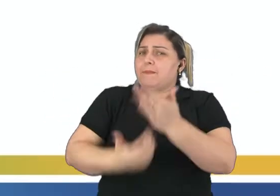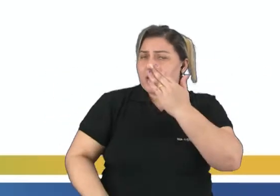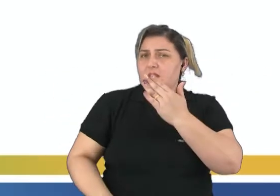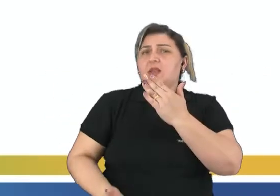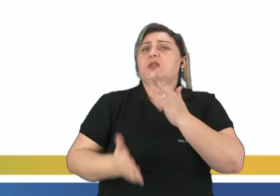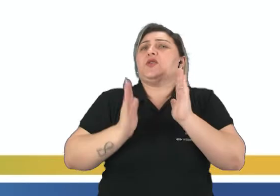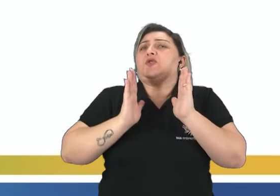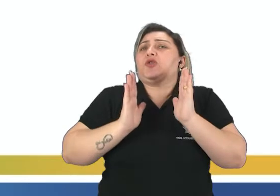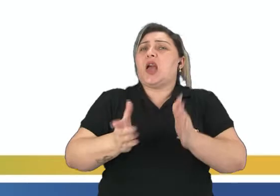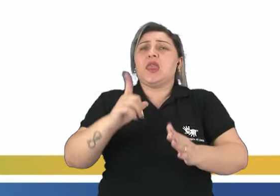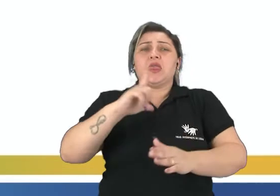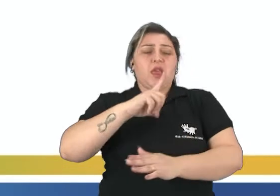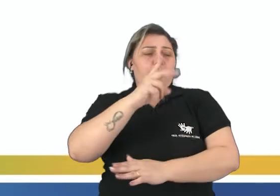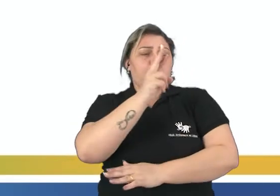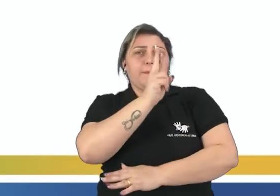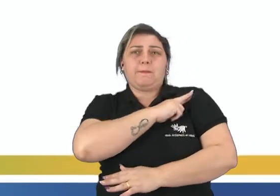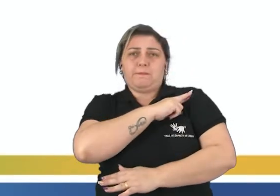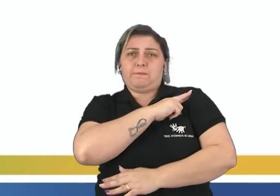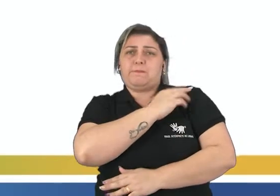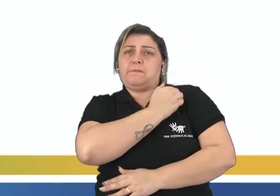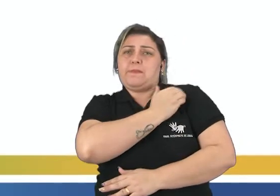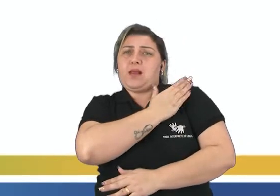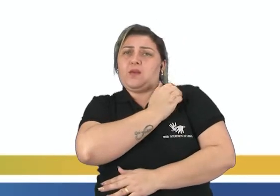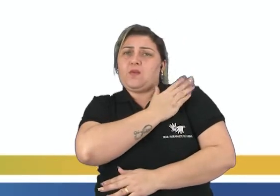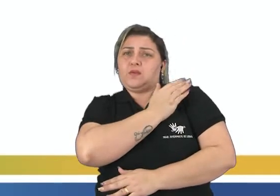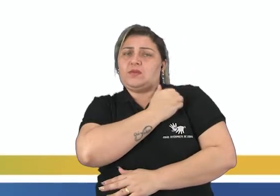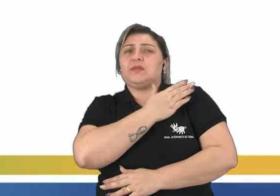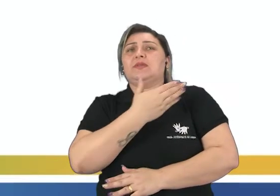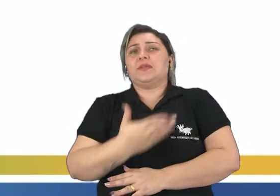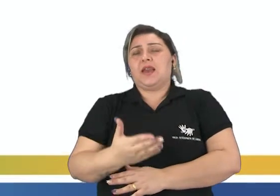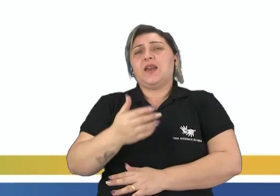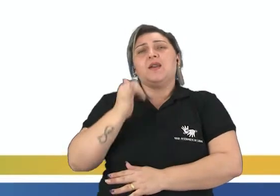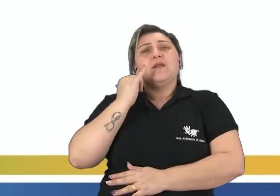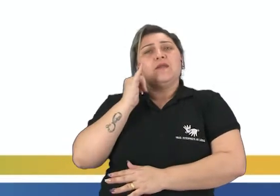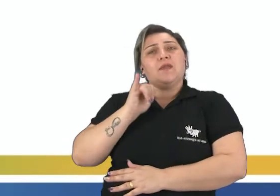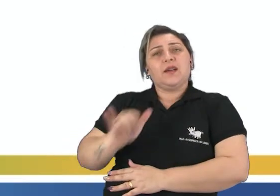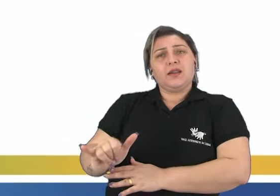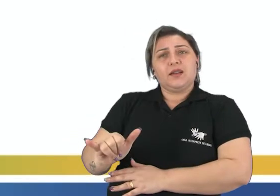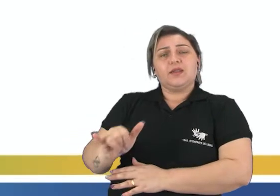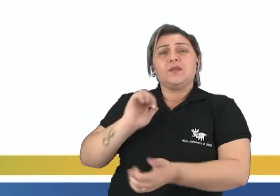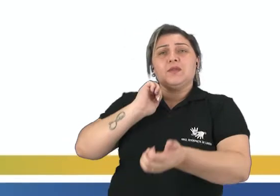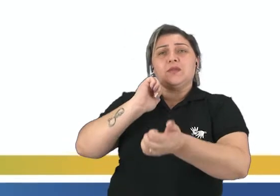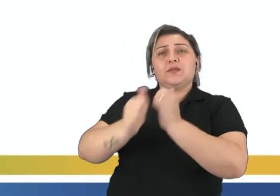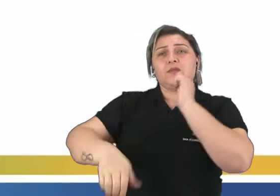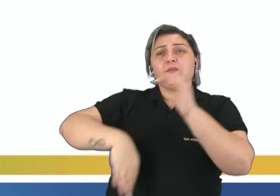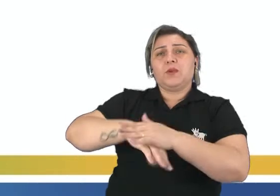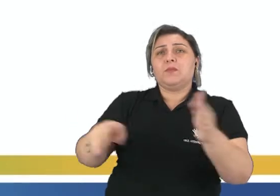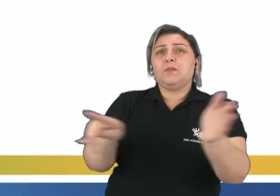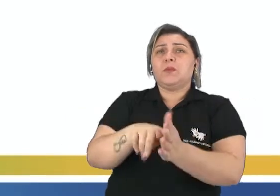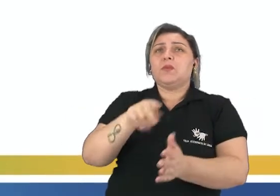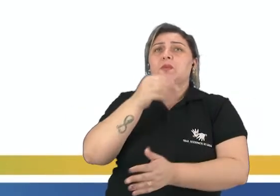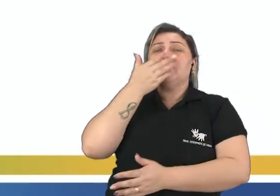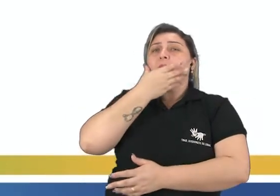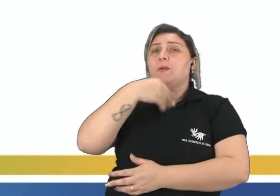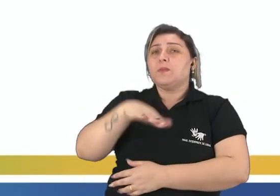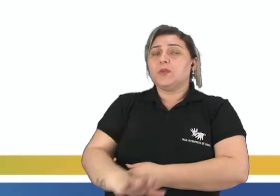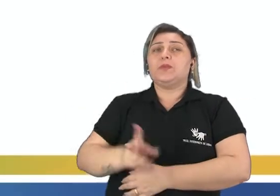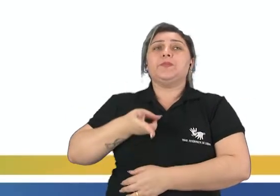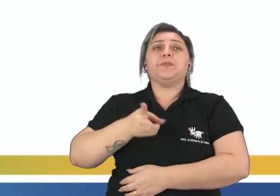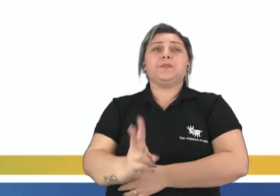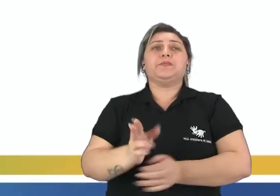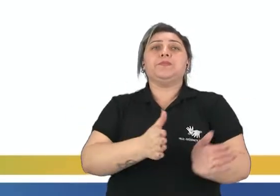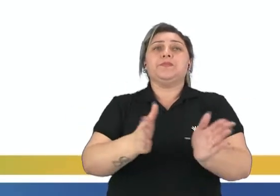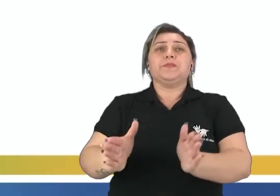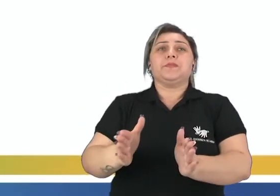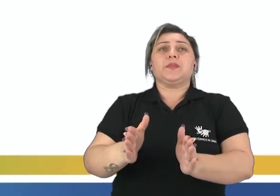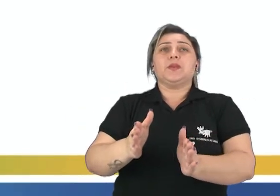ele já joga esse pensamento já antiquado para ela, né? Então vamos continuar. Durante o período